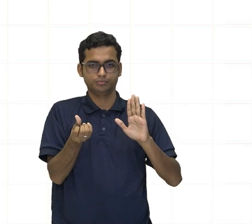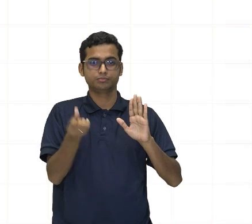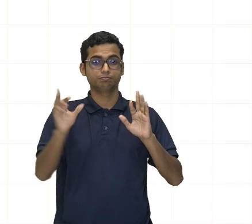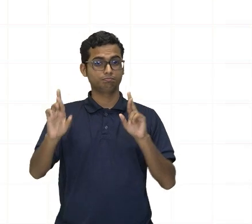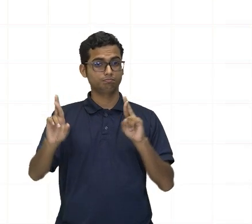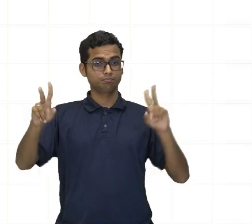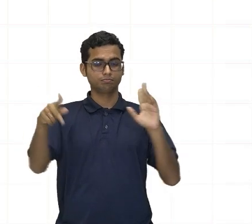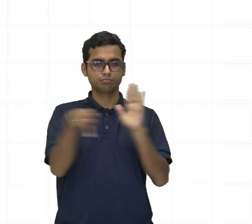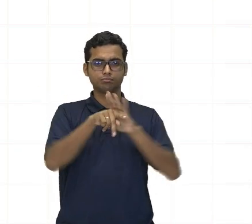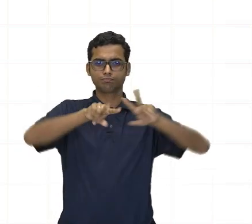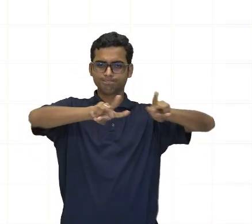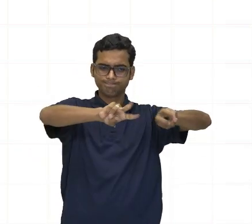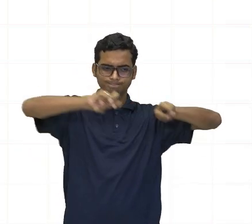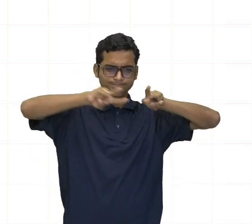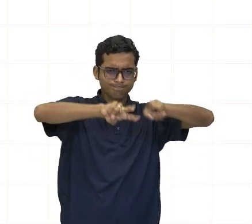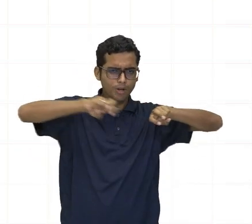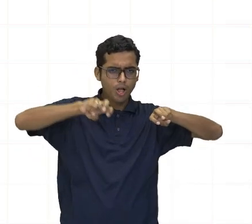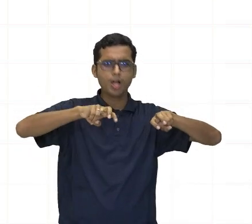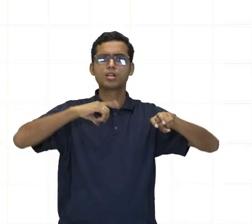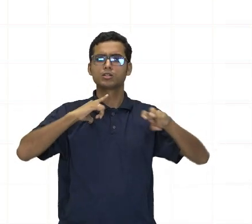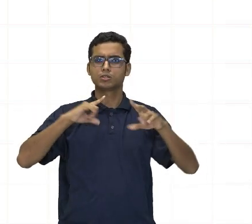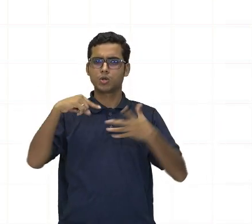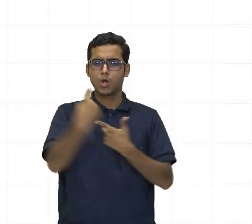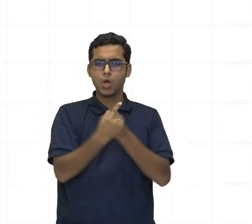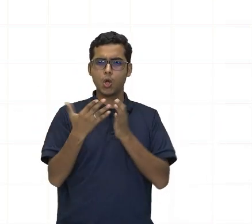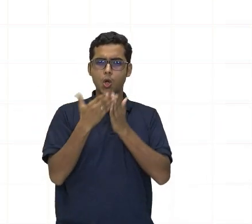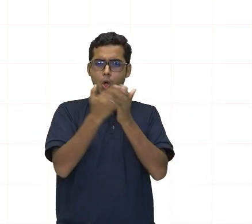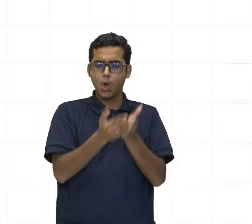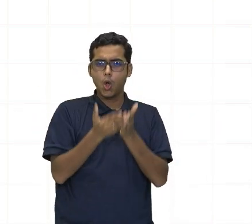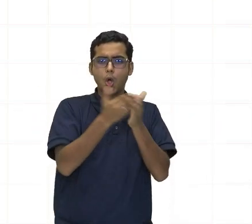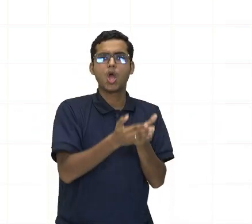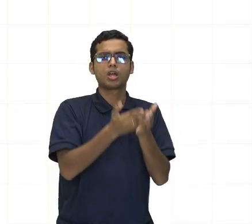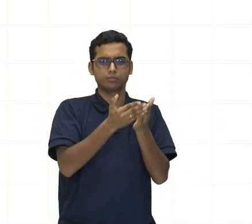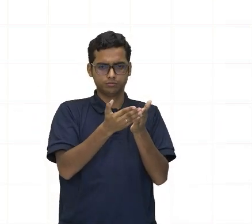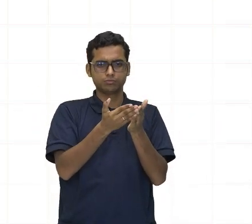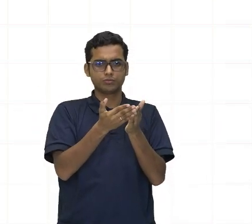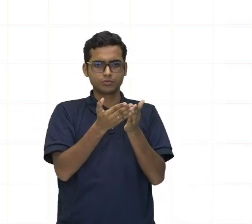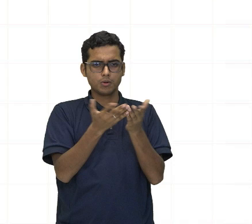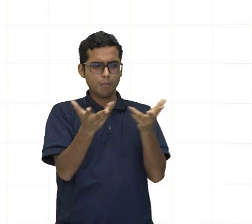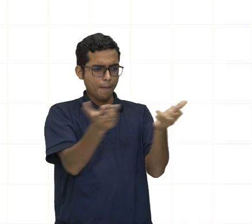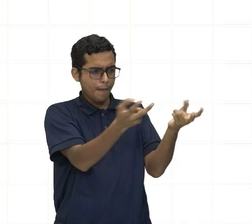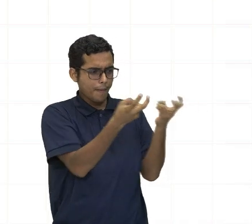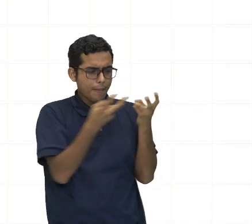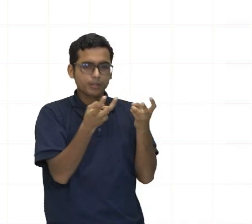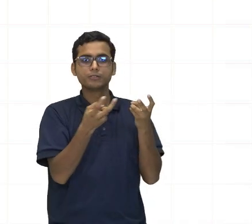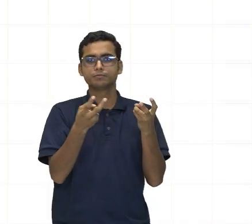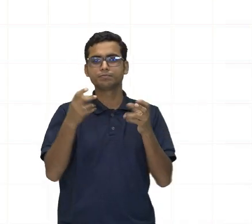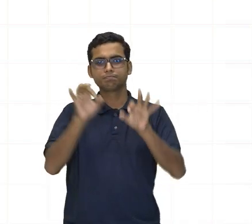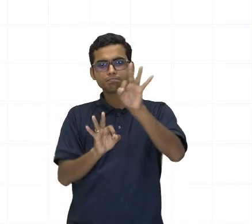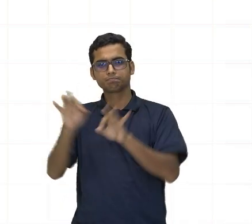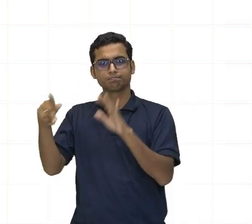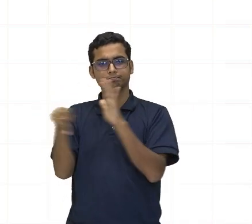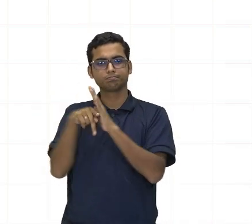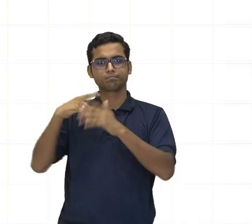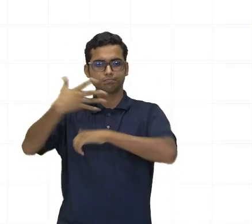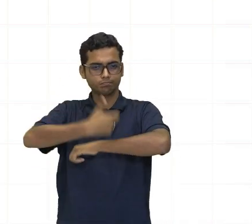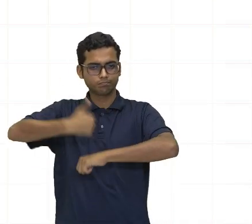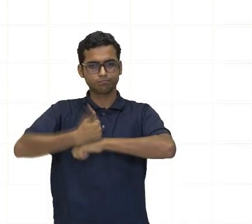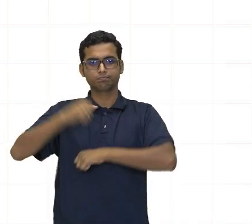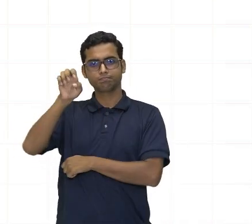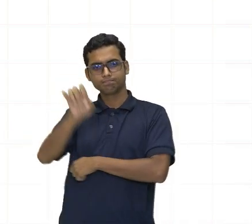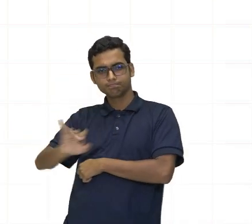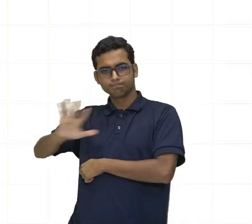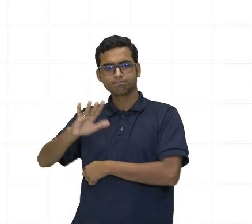diferentes expedições elas foram organizadas por colonizadores europeus para penetrar